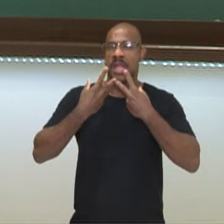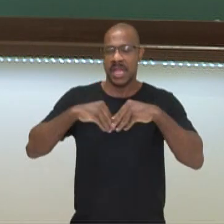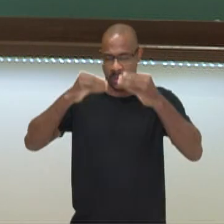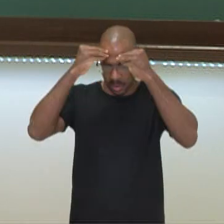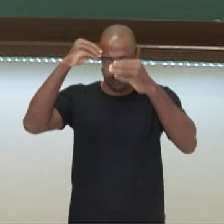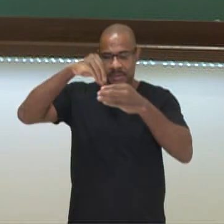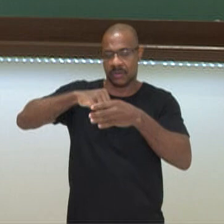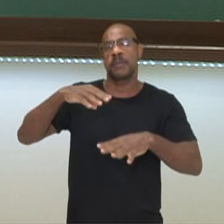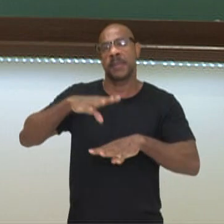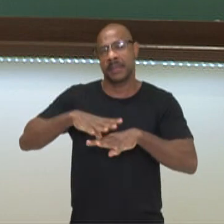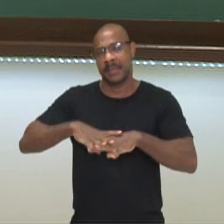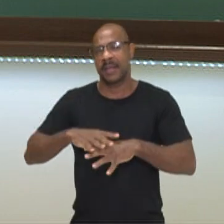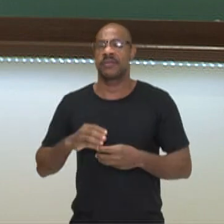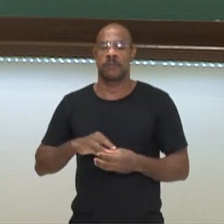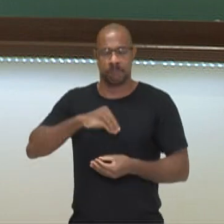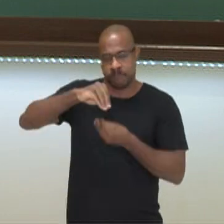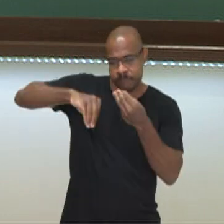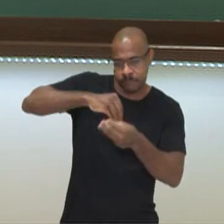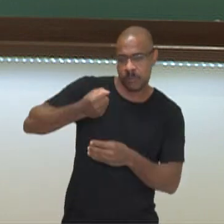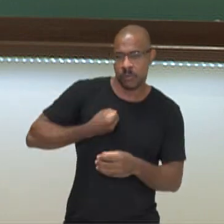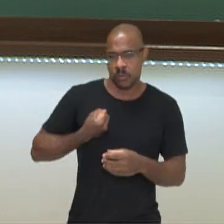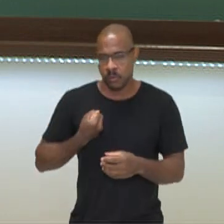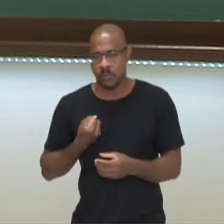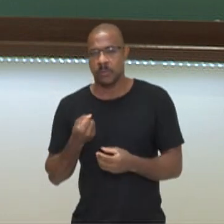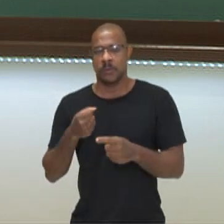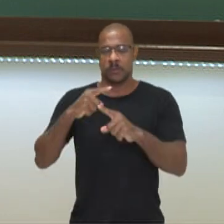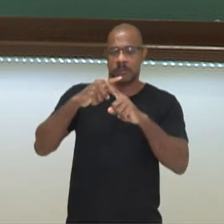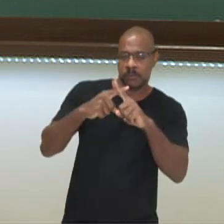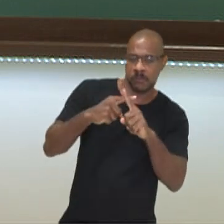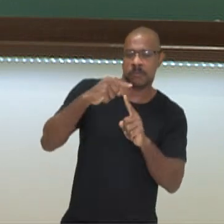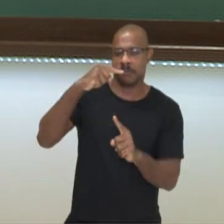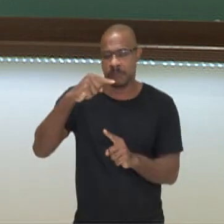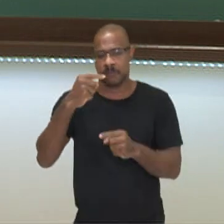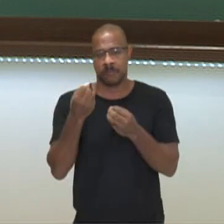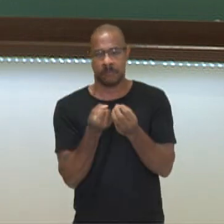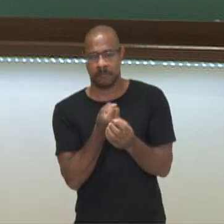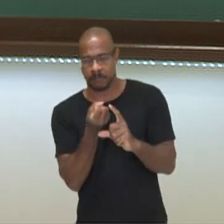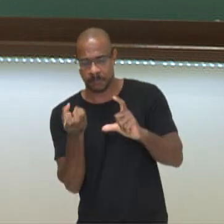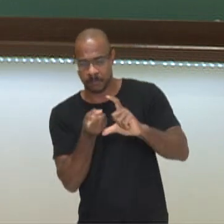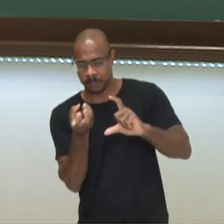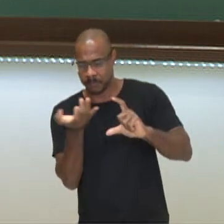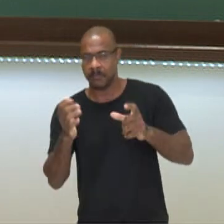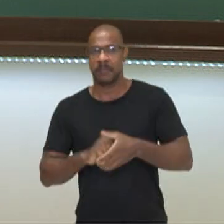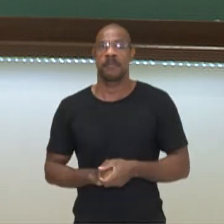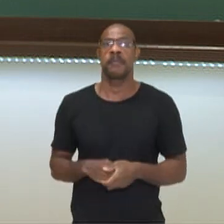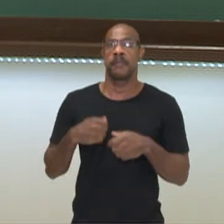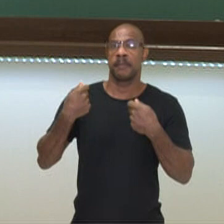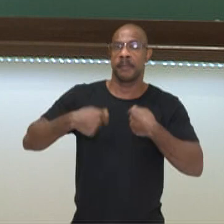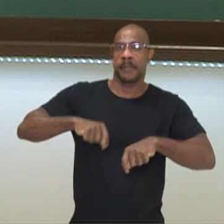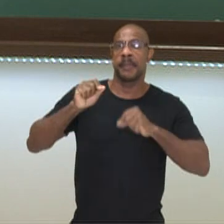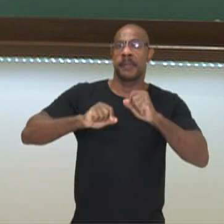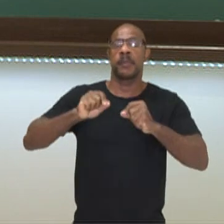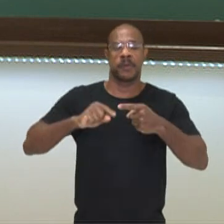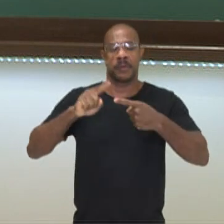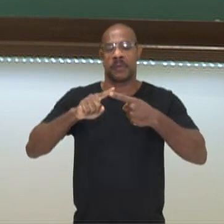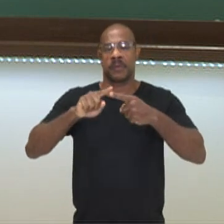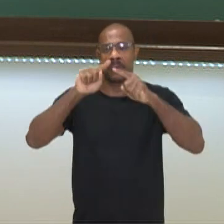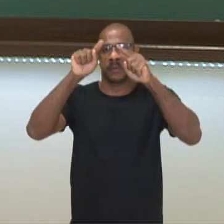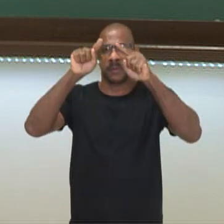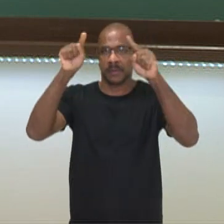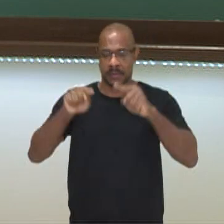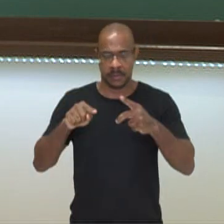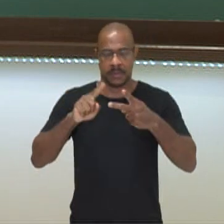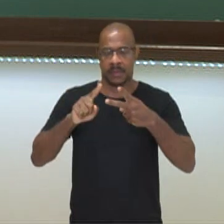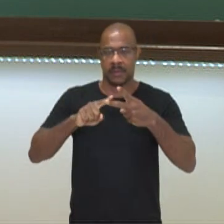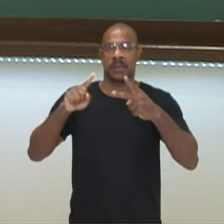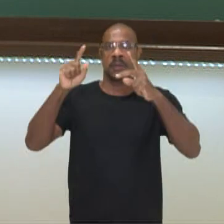matemática, ou seja, envolvendo números e operações, que para os sinais de associação a gente tem que resolver primeiro parênteses, depois colchetes,